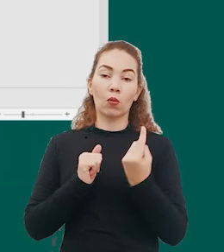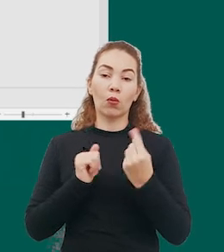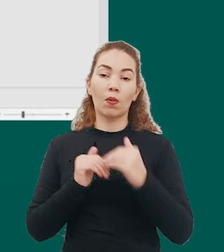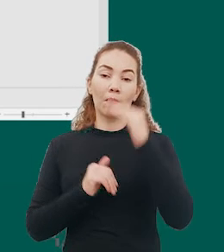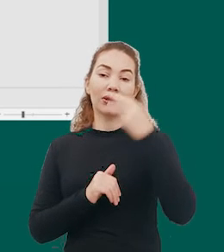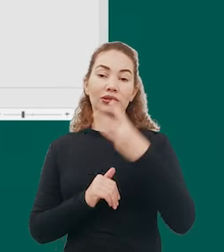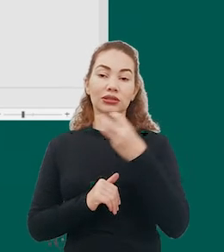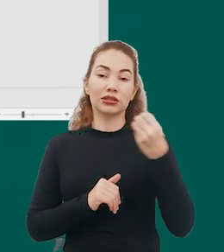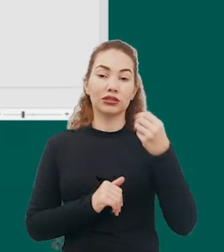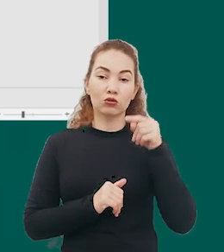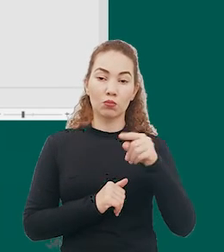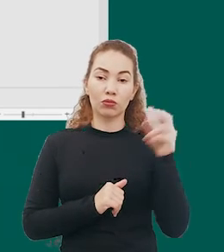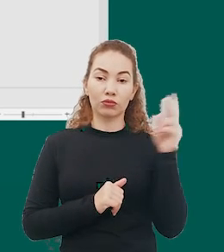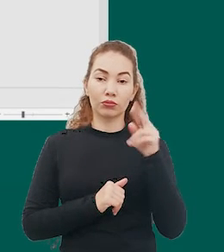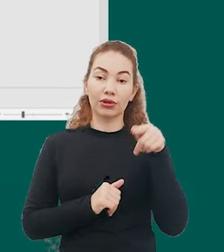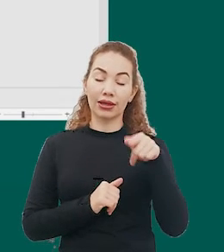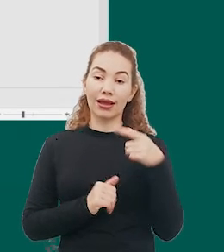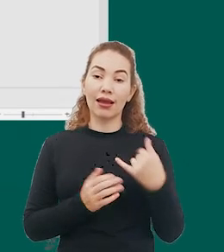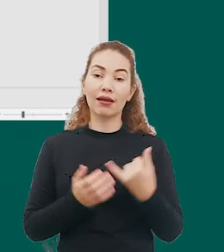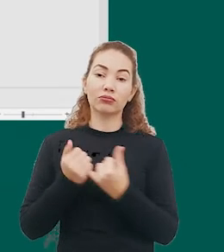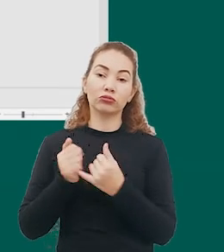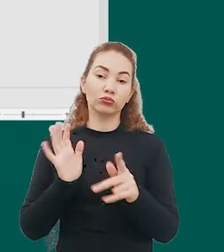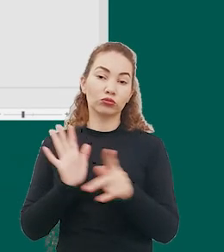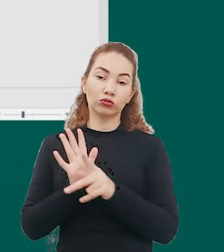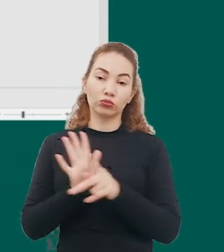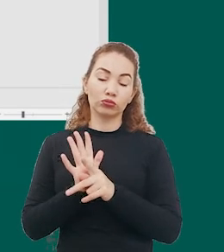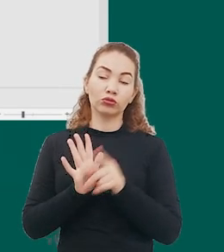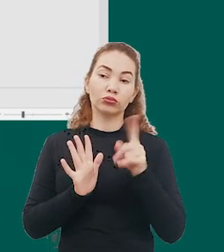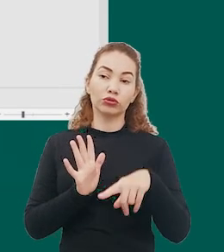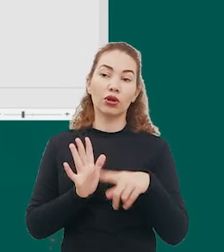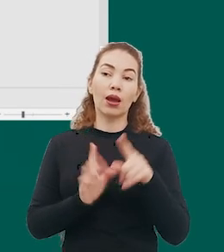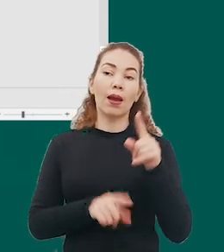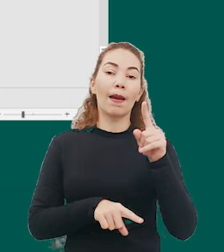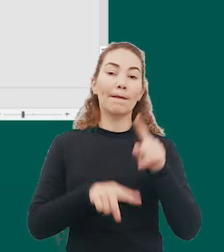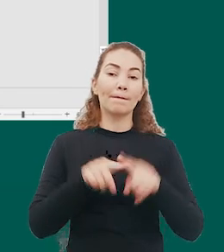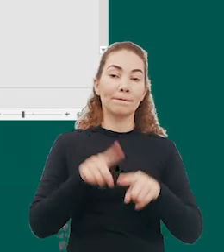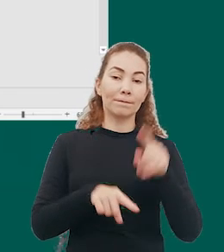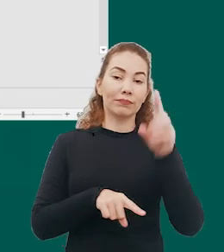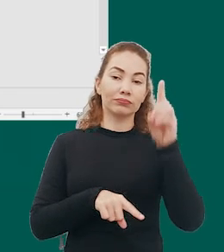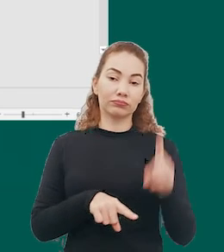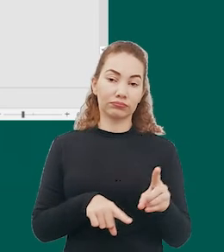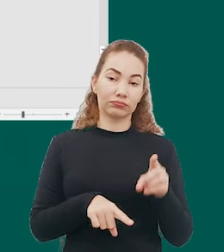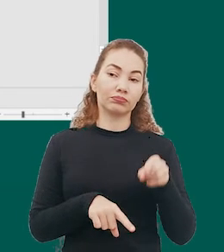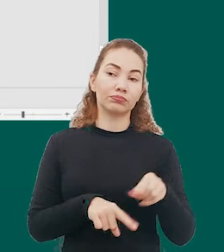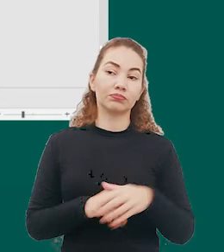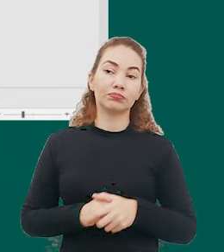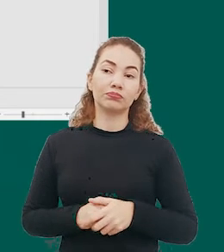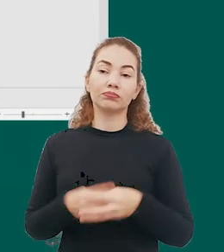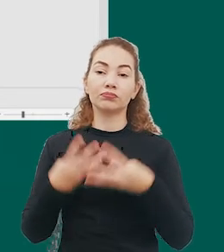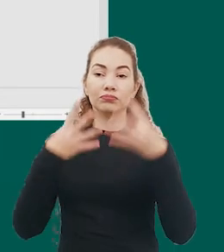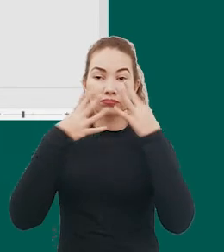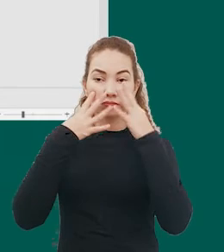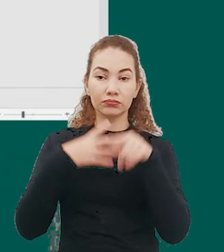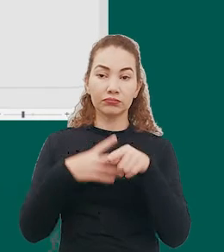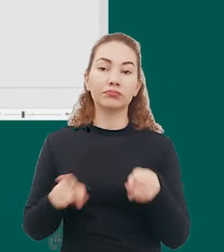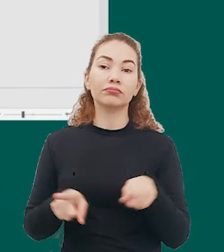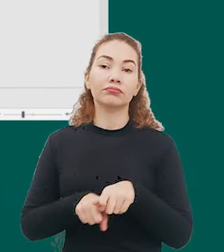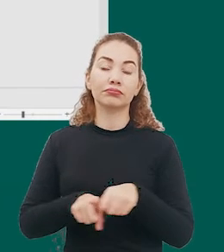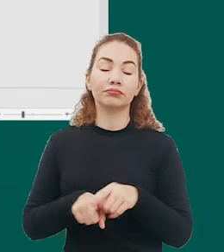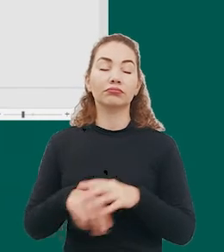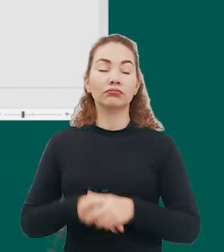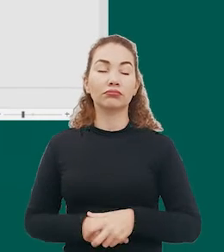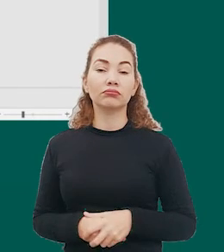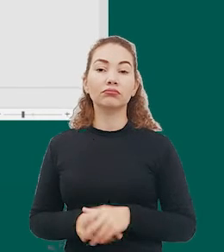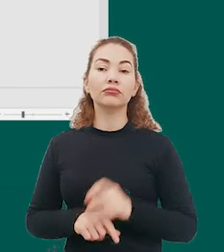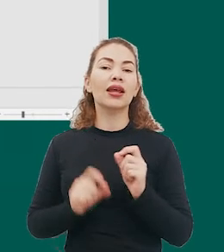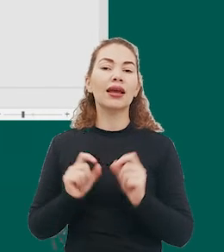mil, esse patrimônio individual são os bens e direitos, certo? Então, atenção para isso também.